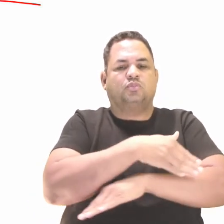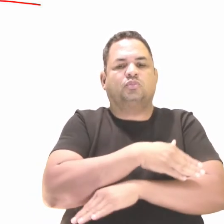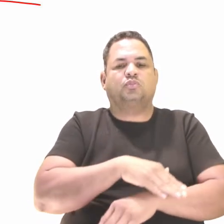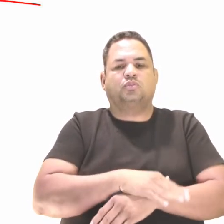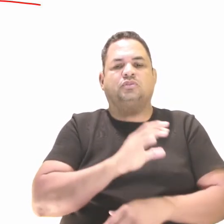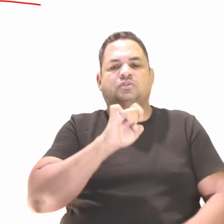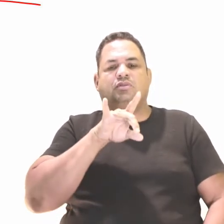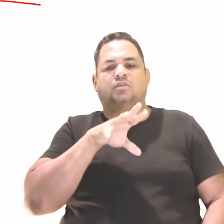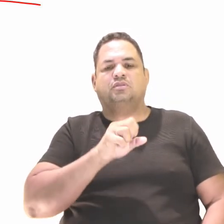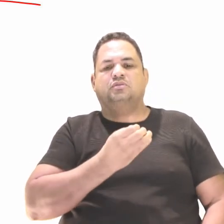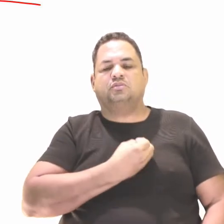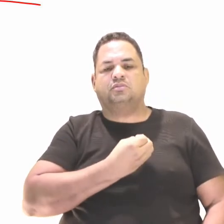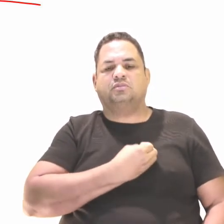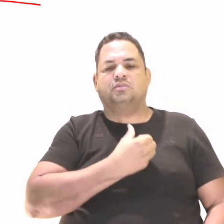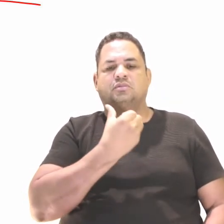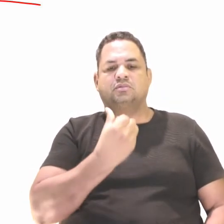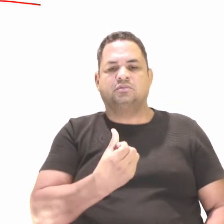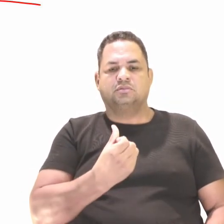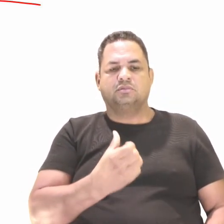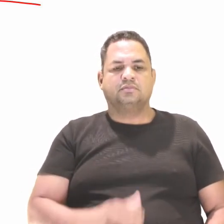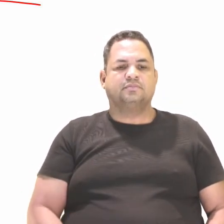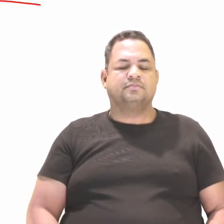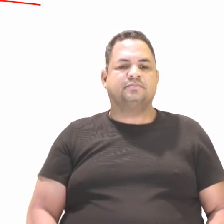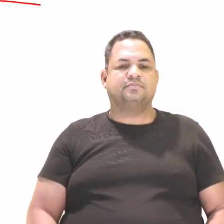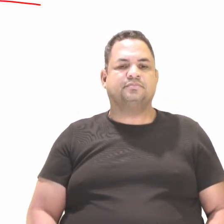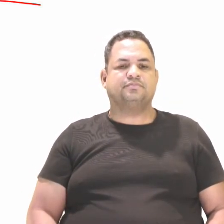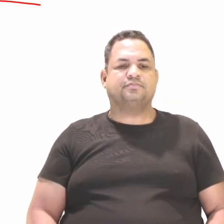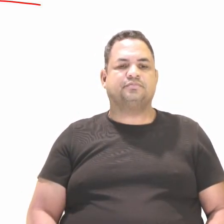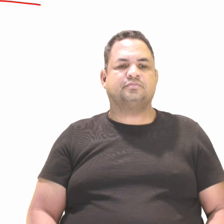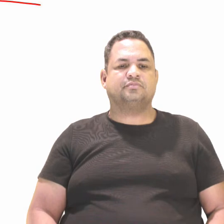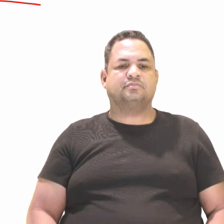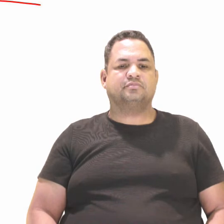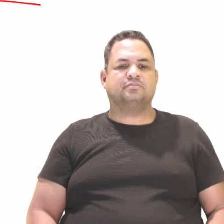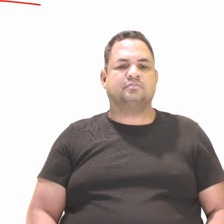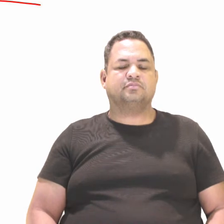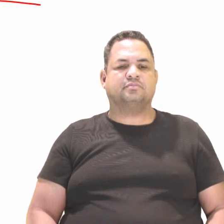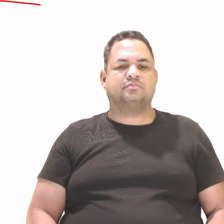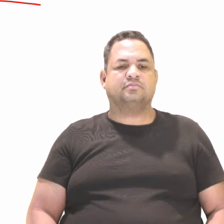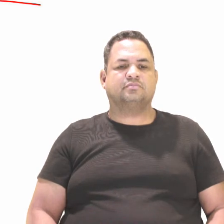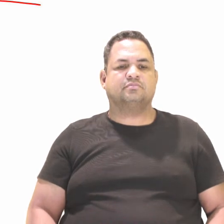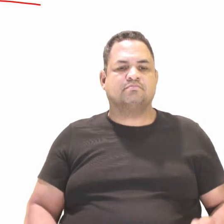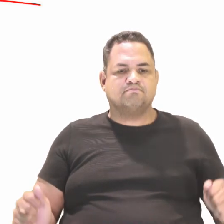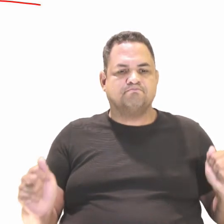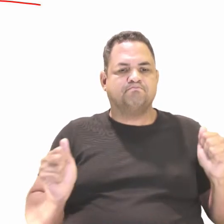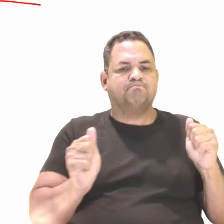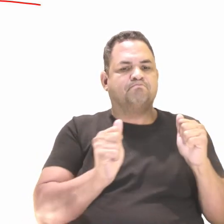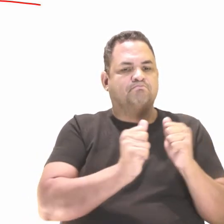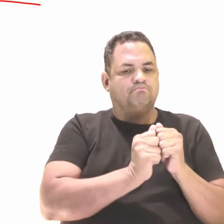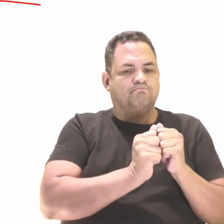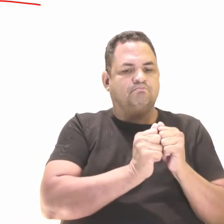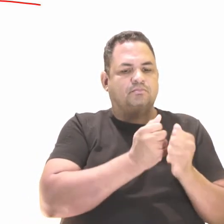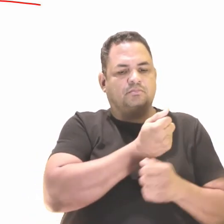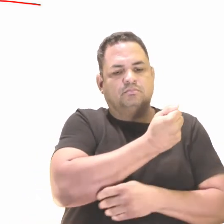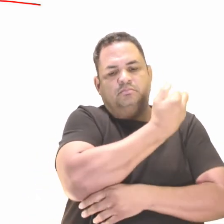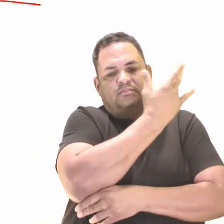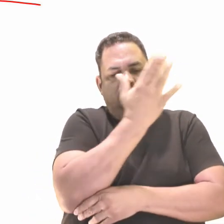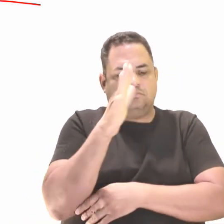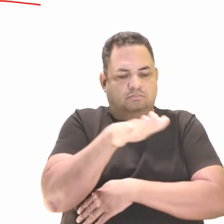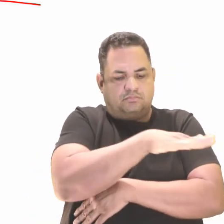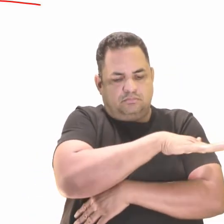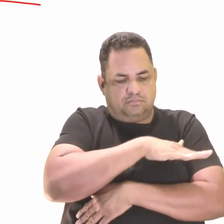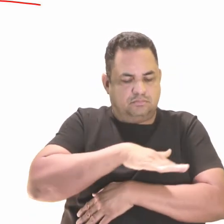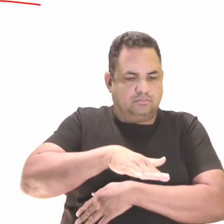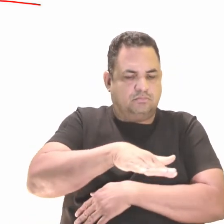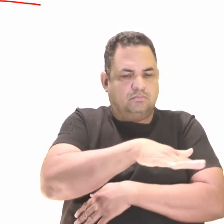número 6. It's right next to the park. É bem próximo, ao lado